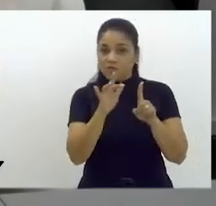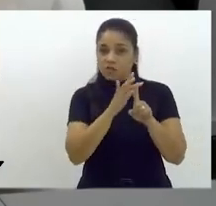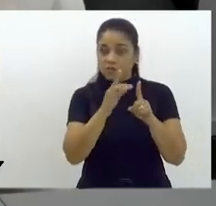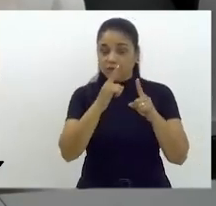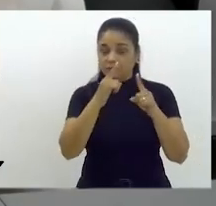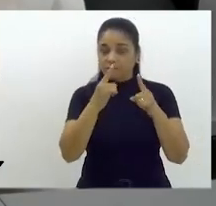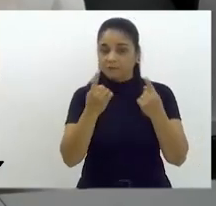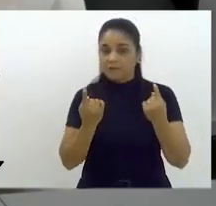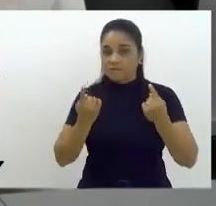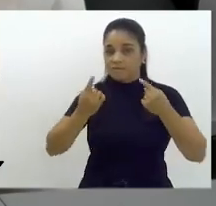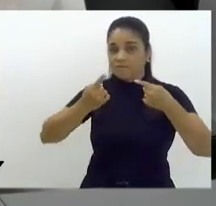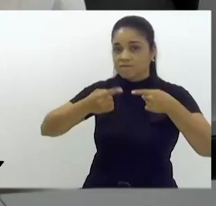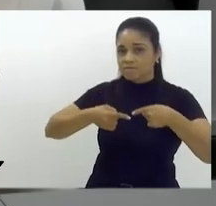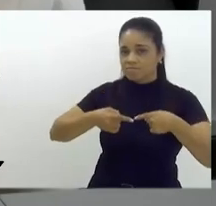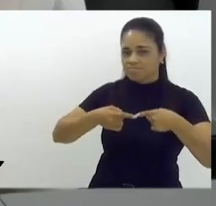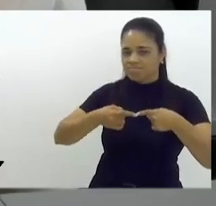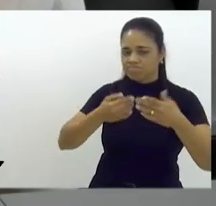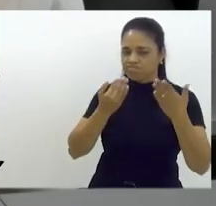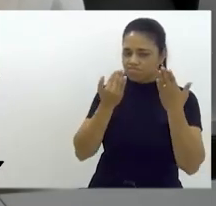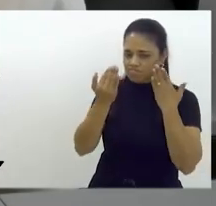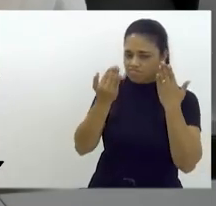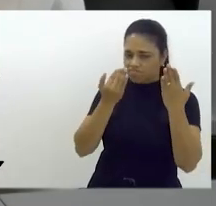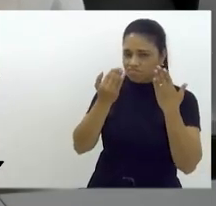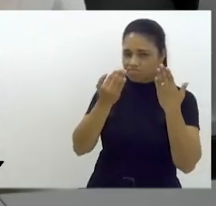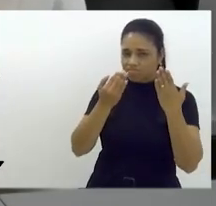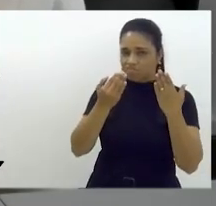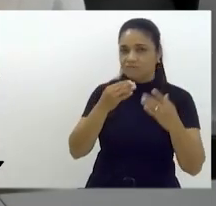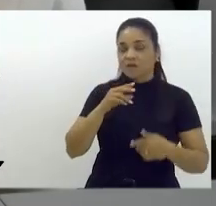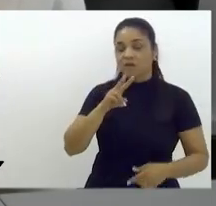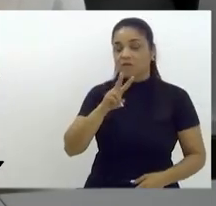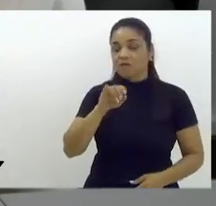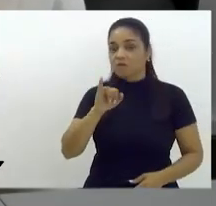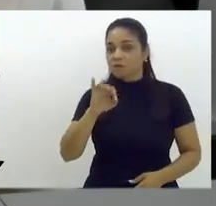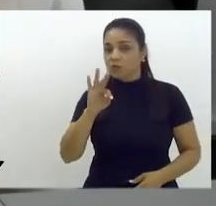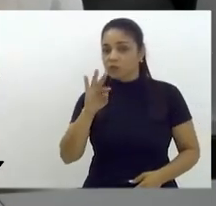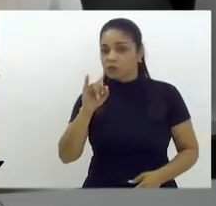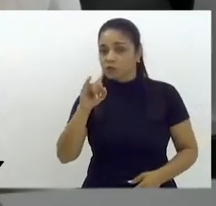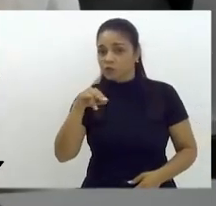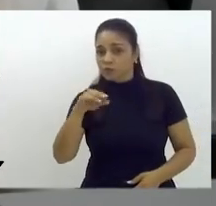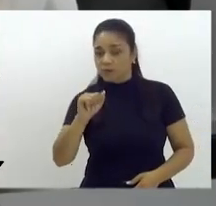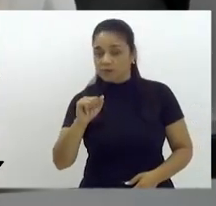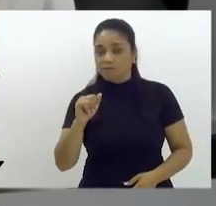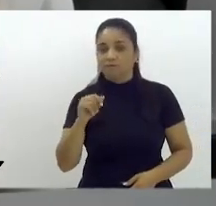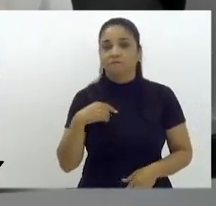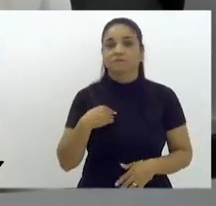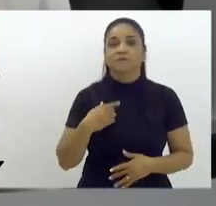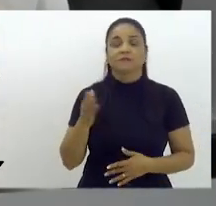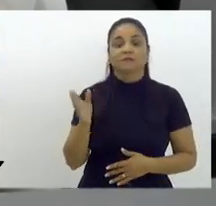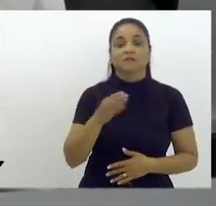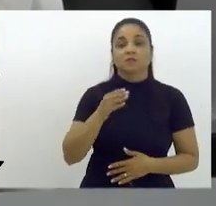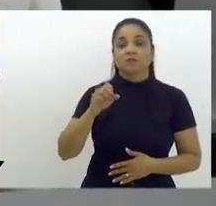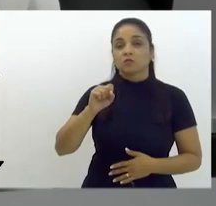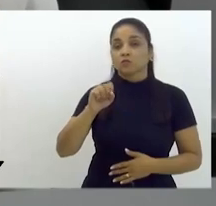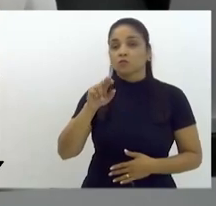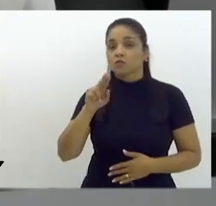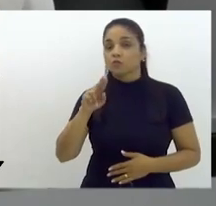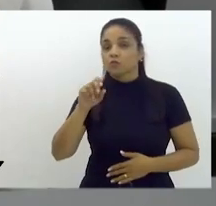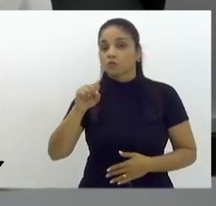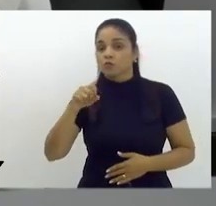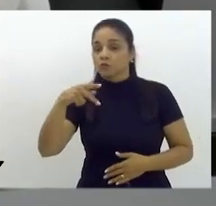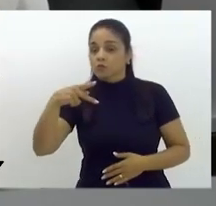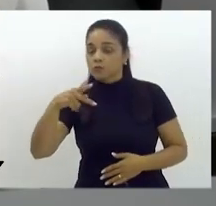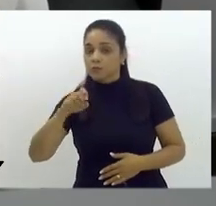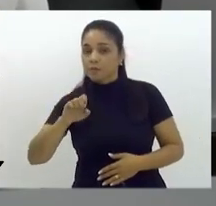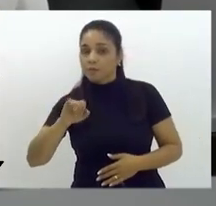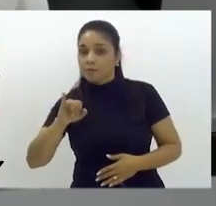de violência sexual entram na delegacia em várias em algumas unidades policiais em todo território norte-americano elas